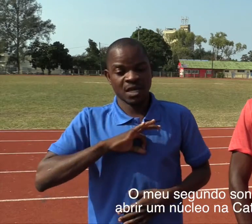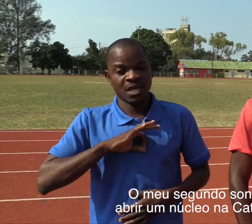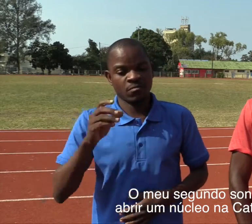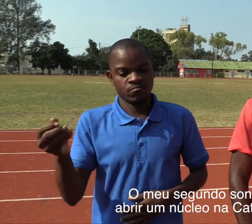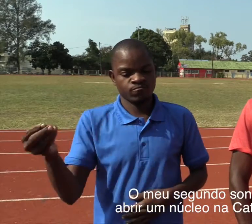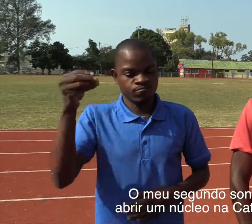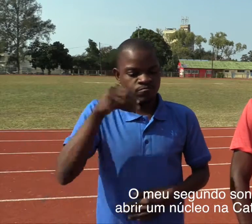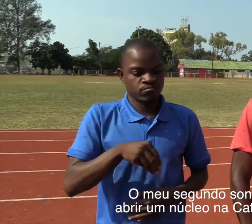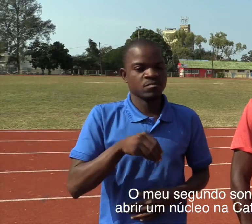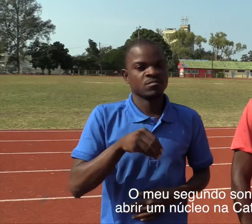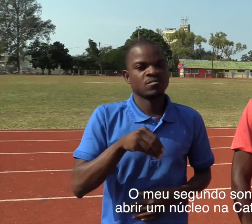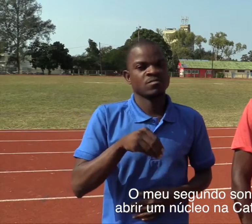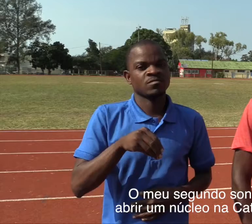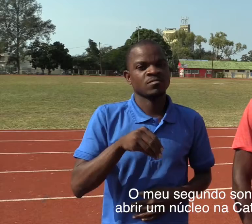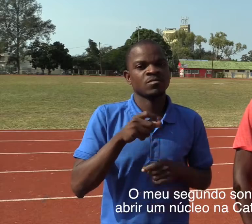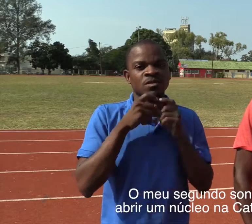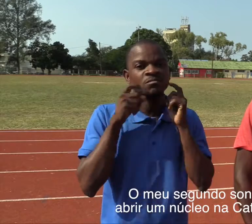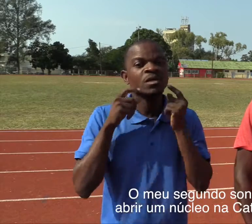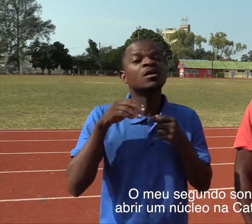núcleo na Catand